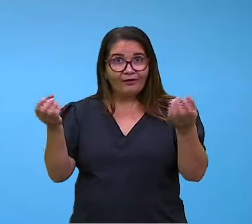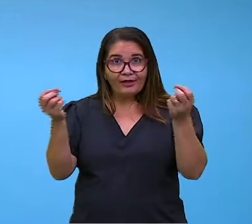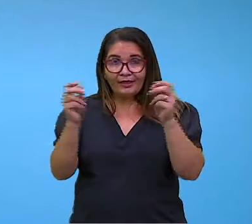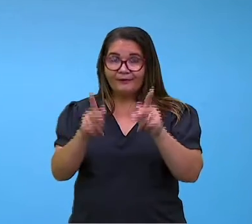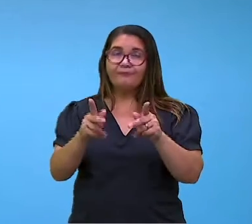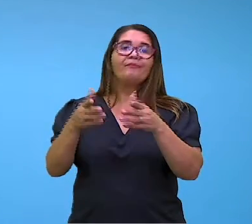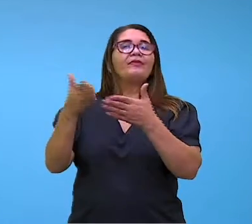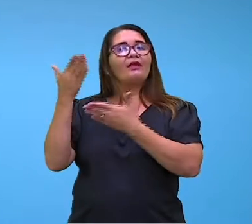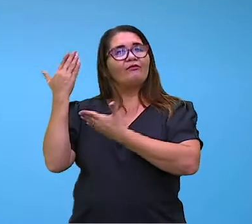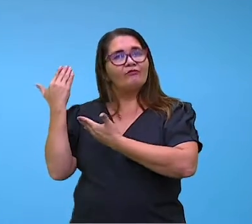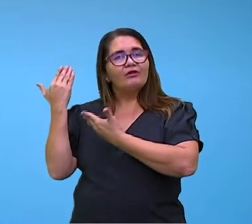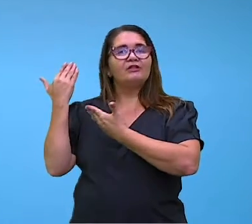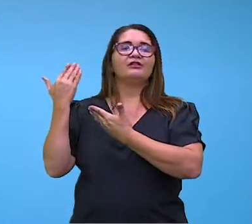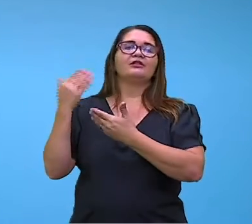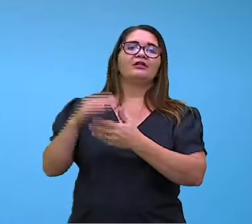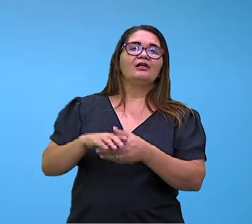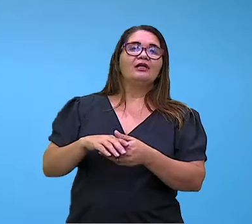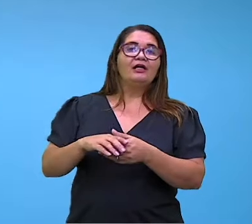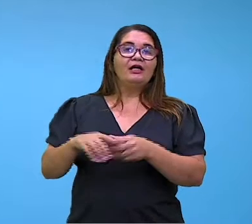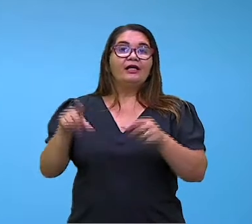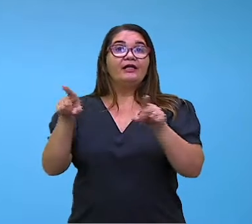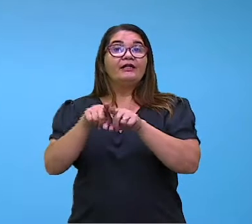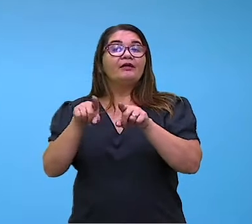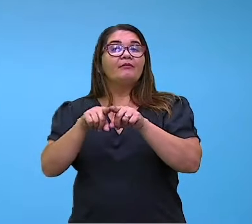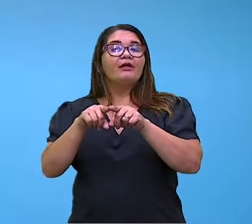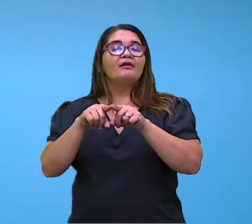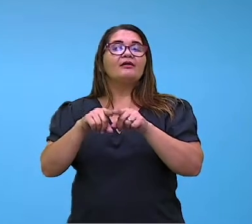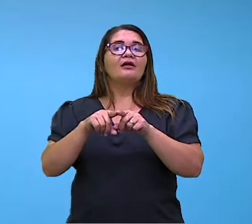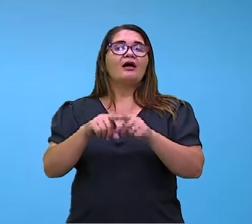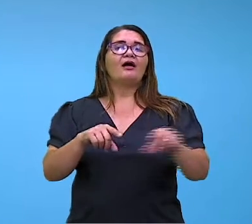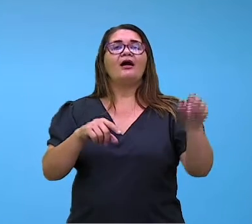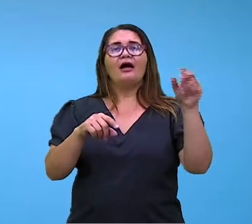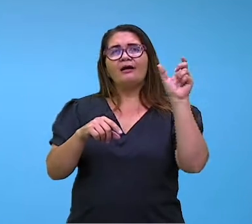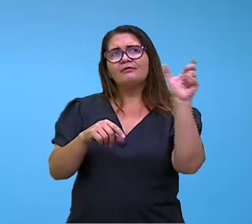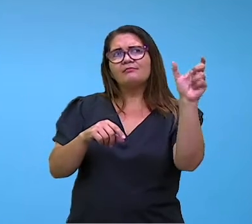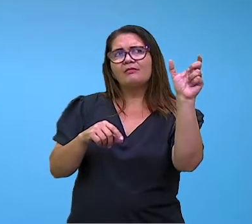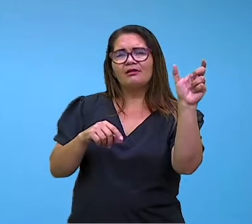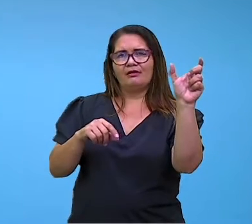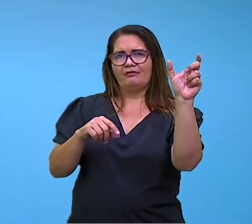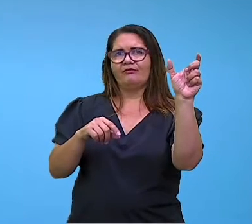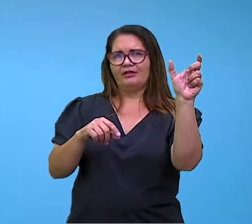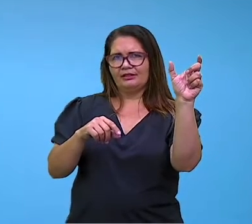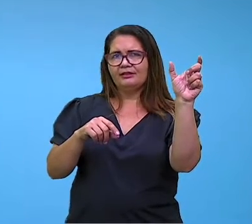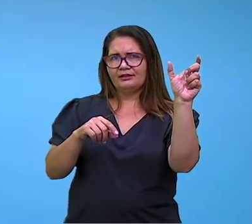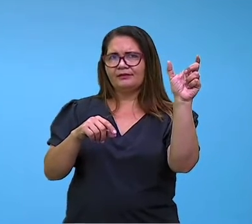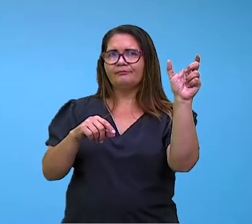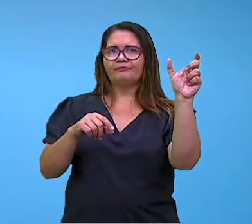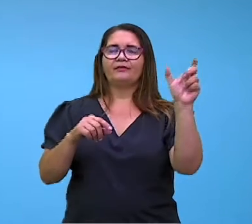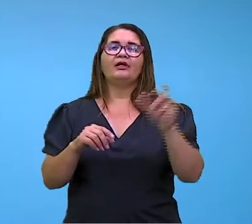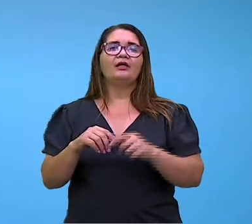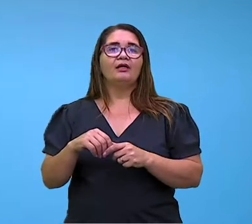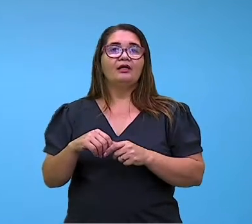alguma coisa. Então, você resume para retornar alguma coisa.